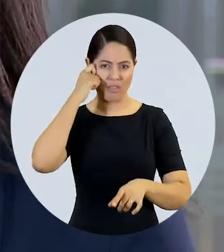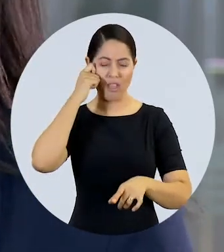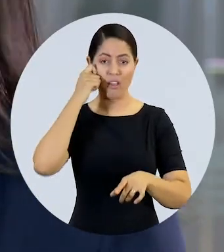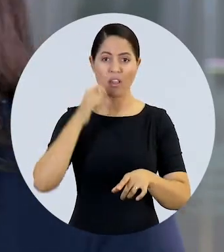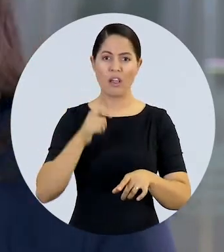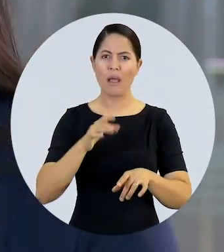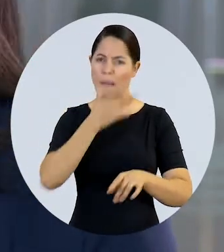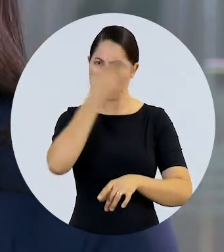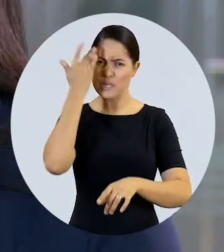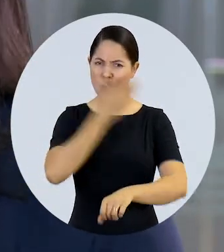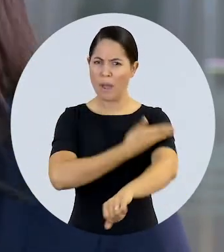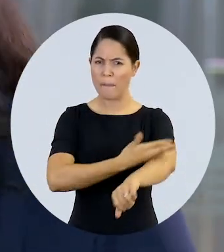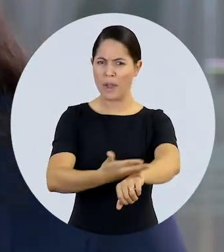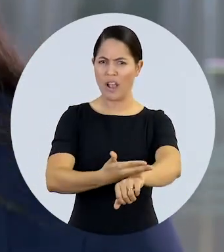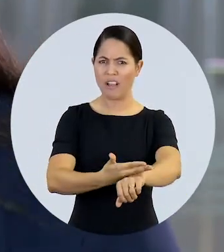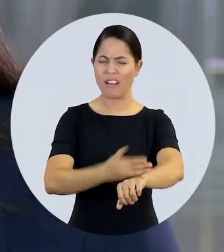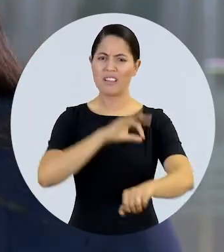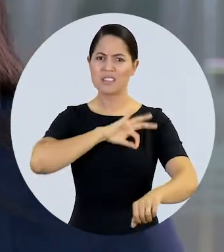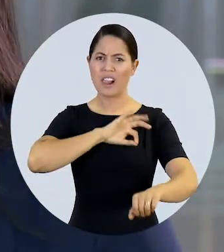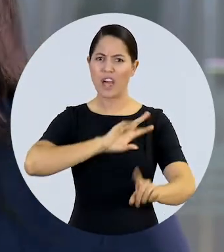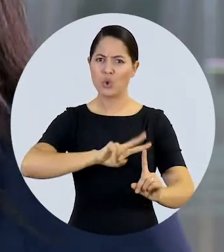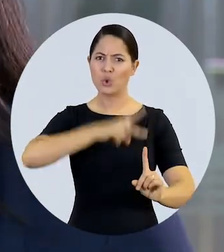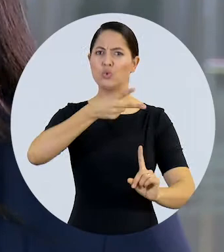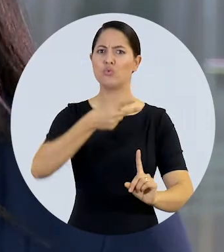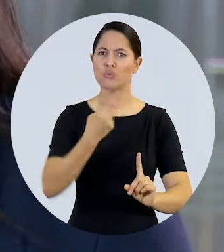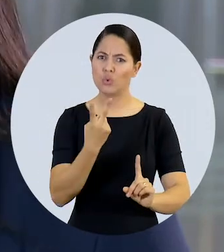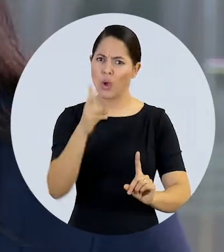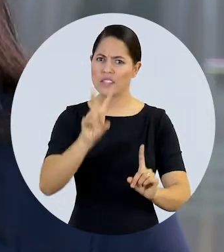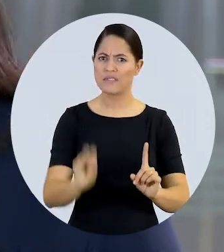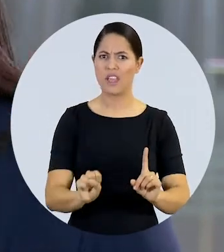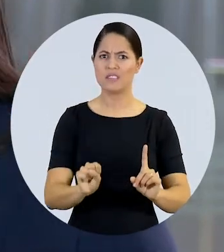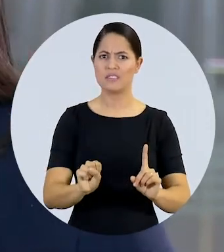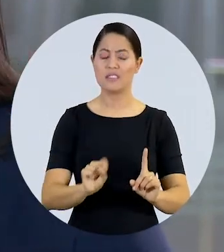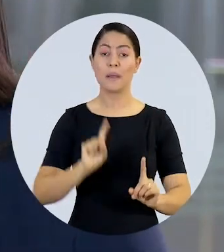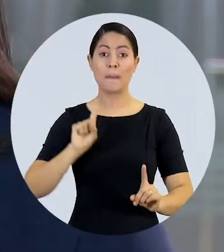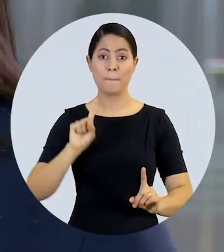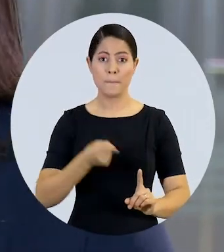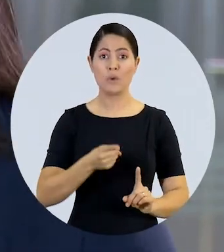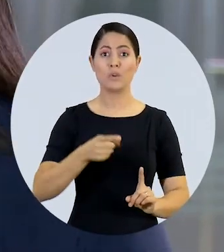ganham cerca de 2 vezes mais que os negros, R$